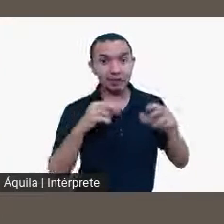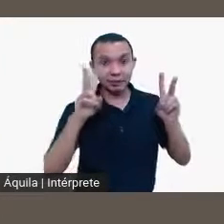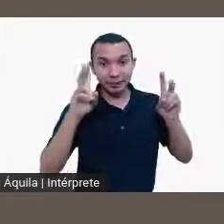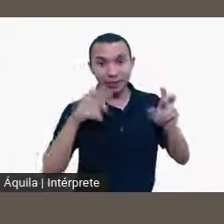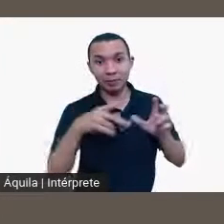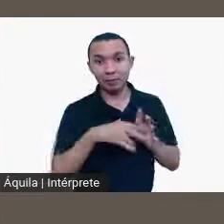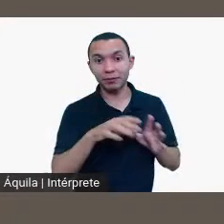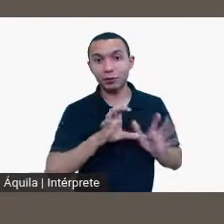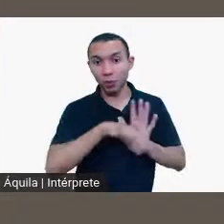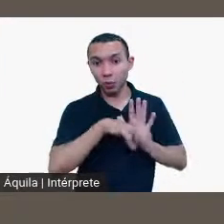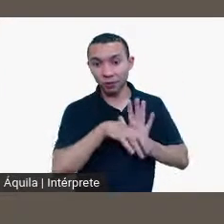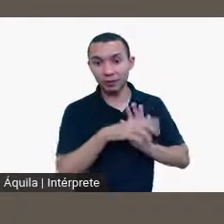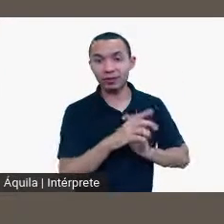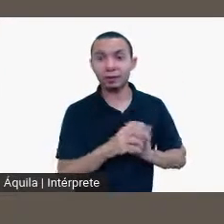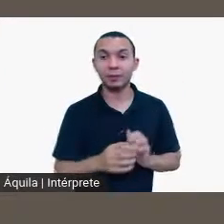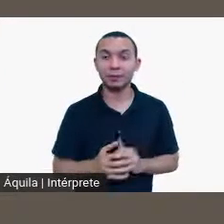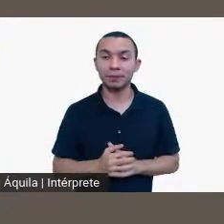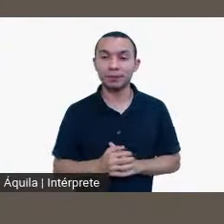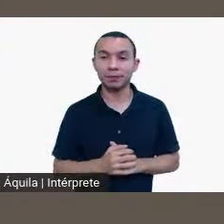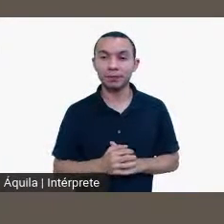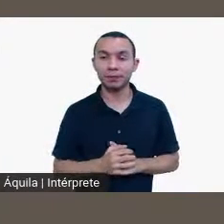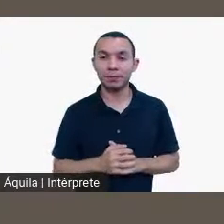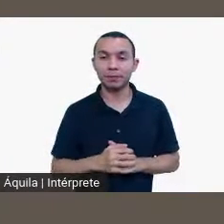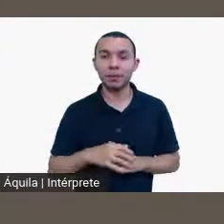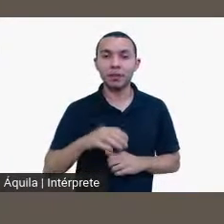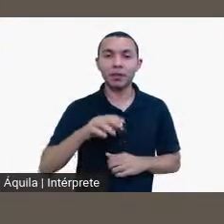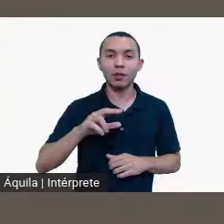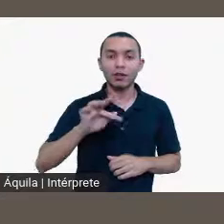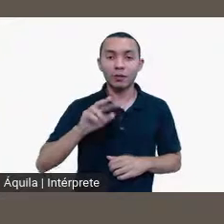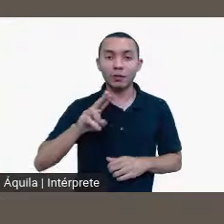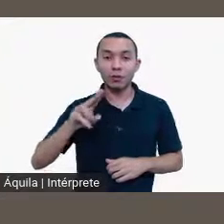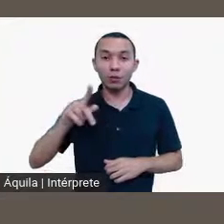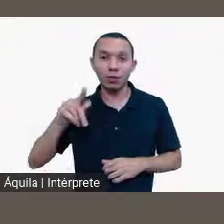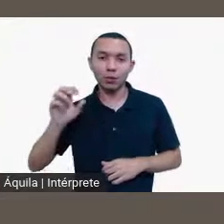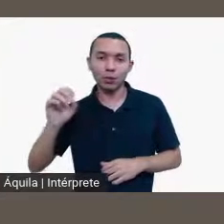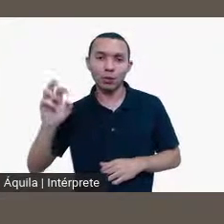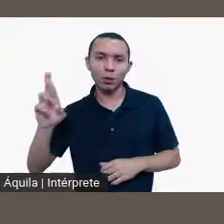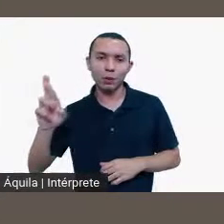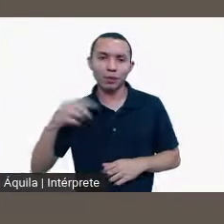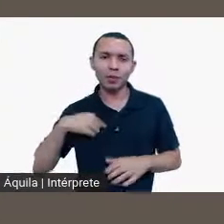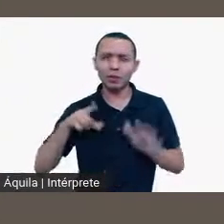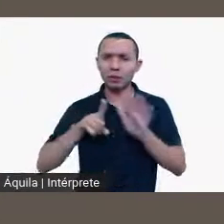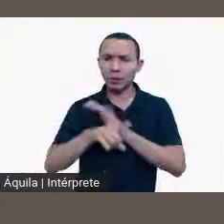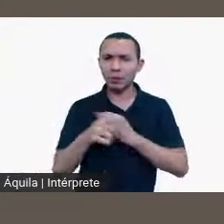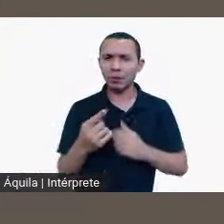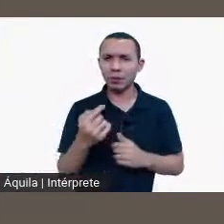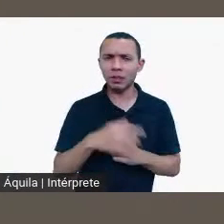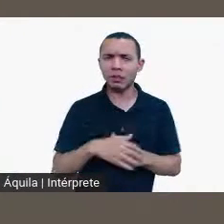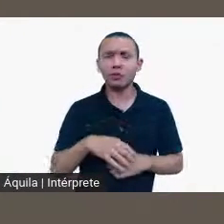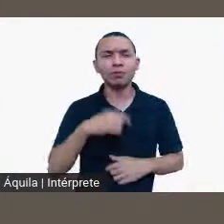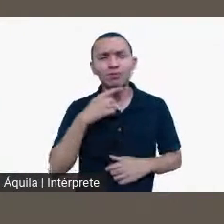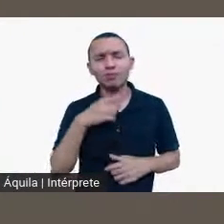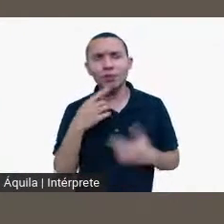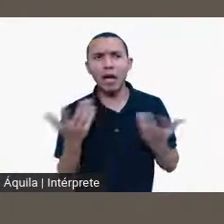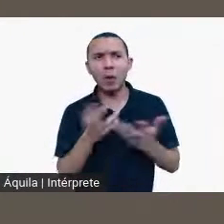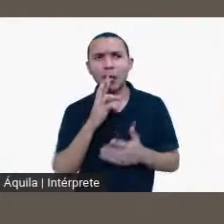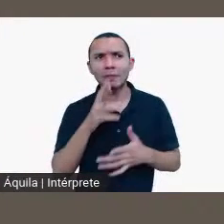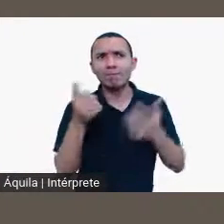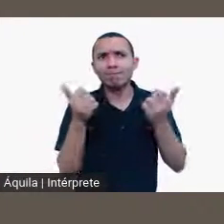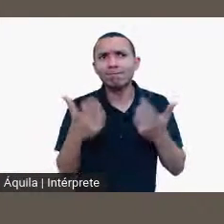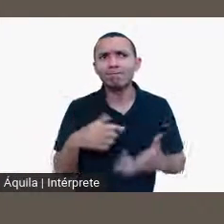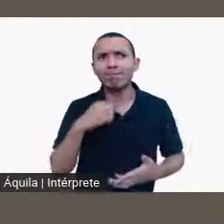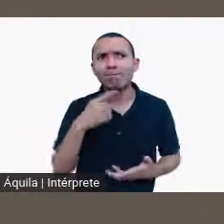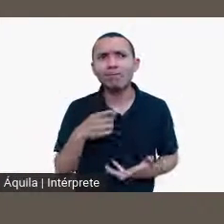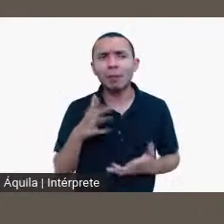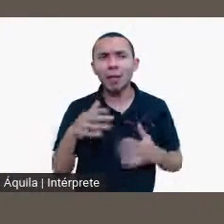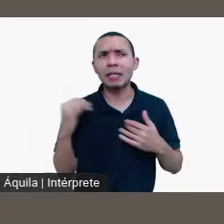A partir de Foucault, refaço uma pergunta de Didier Wehrmann, que não tenho condições de responder agora, mas eu acho importante